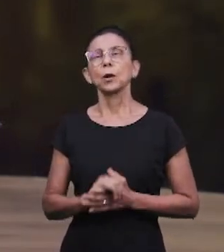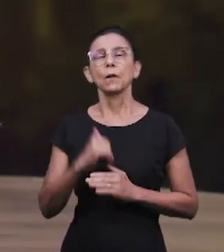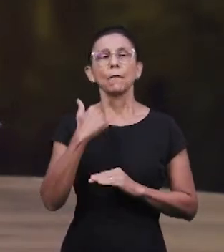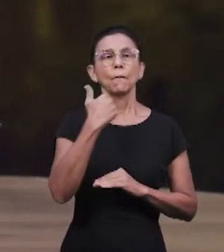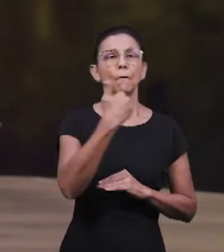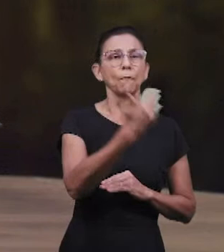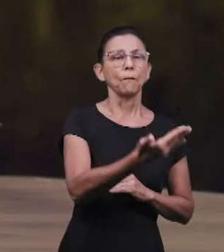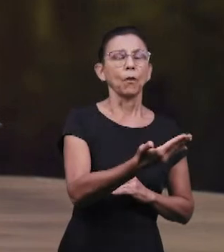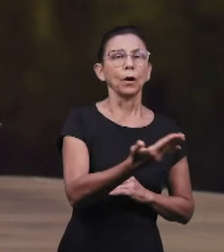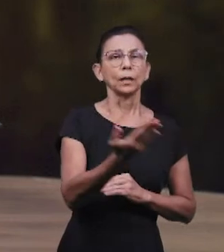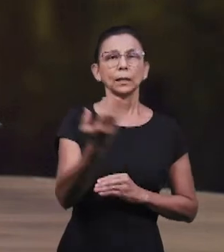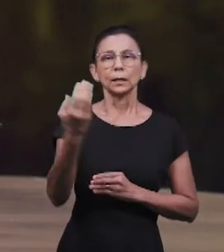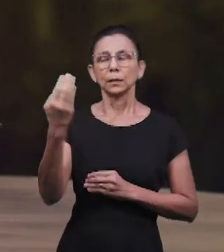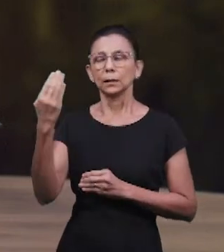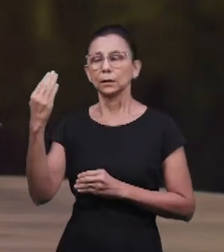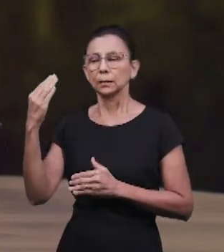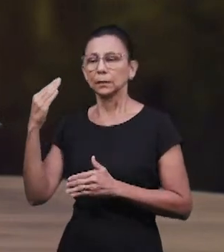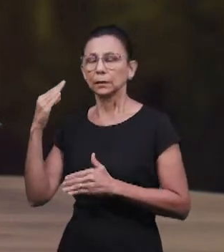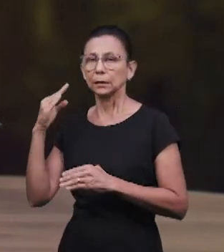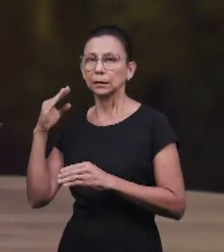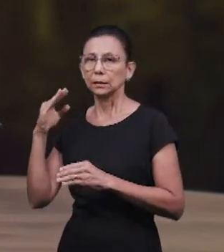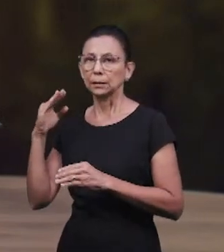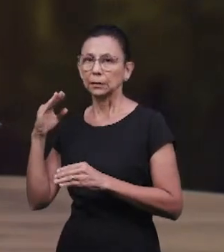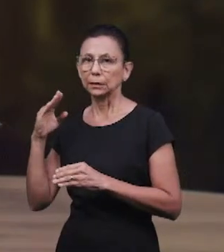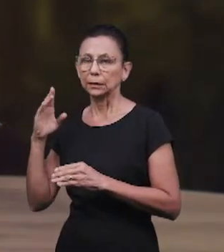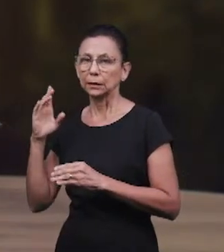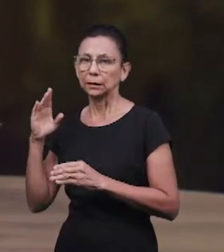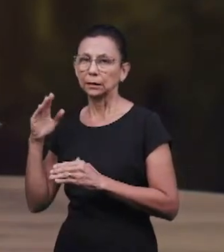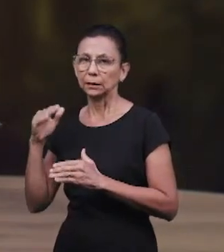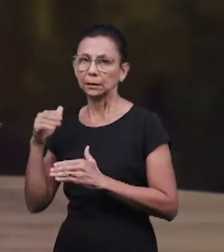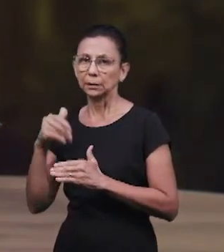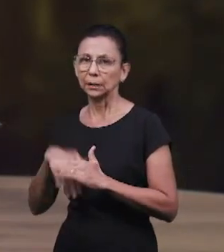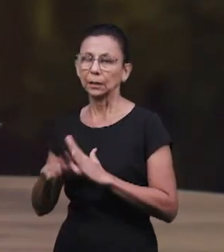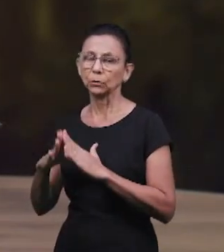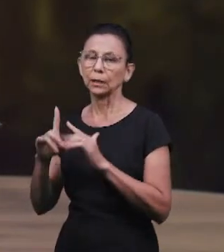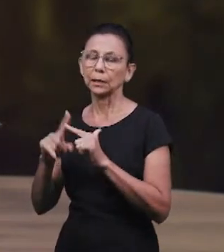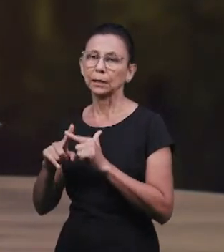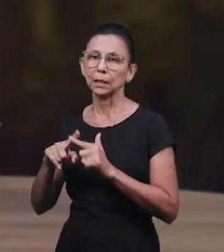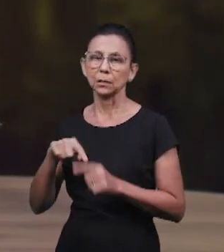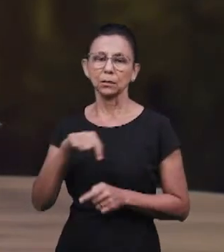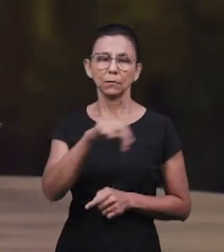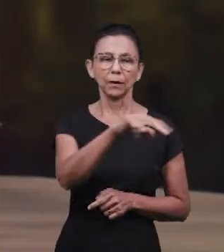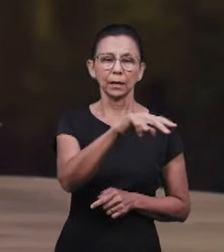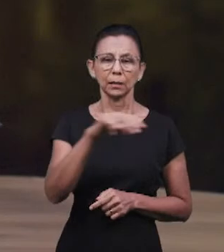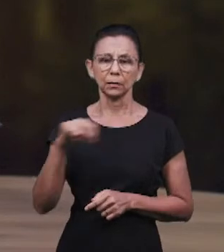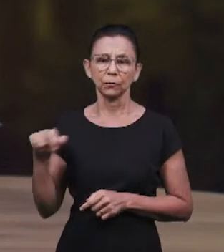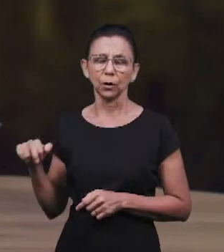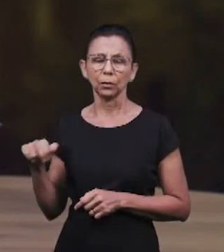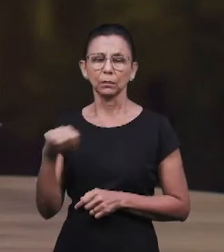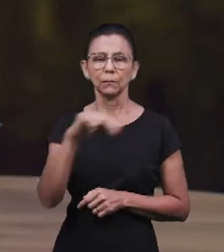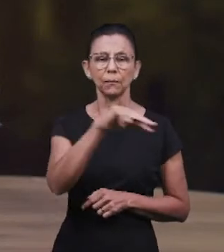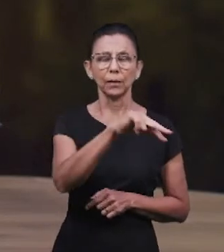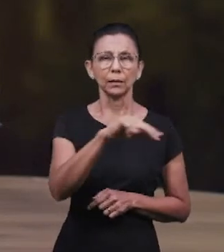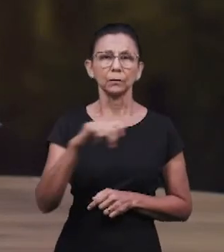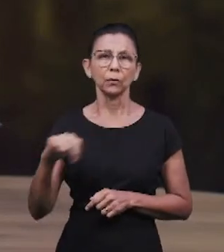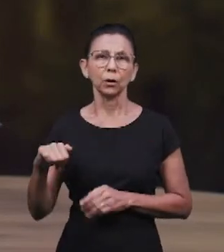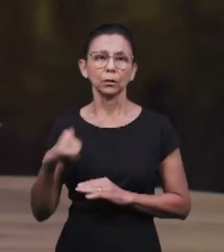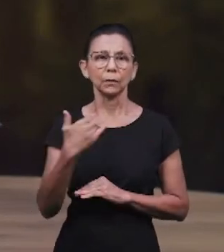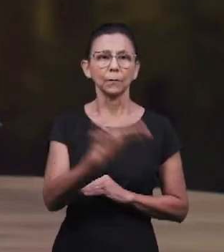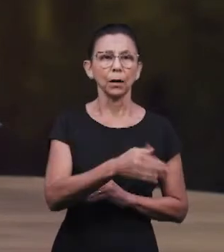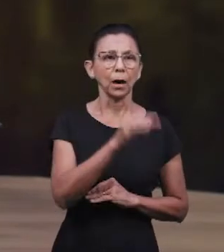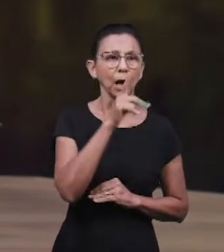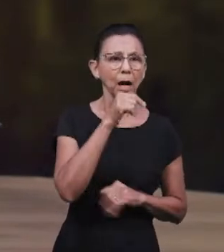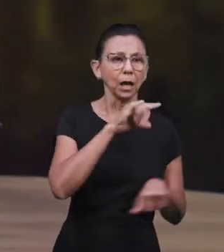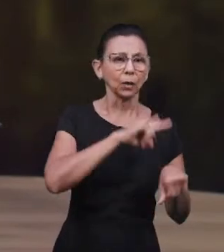acostumar-se a assistir o culto calmos, em silêncio, sabendo que Deus está olhando por elas e